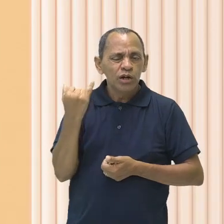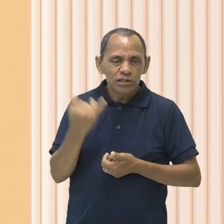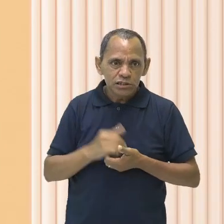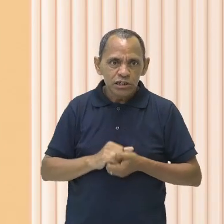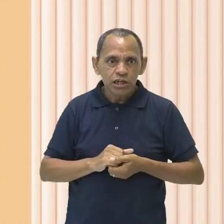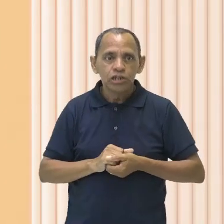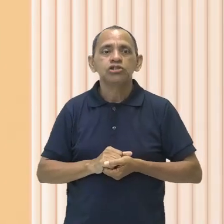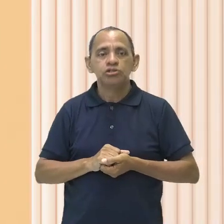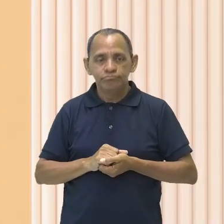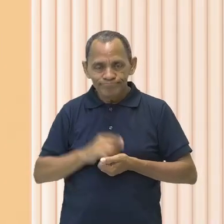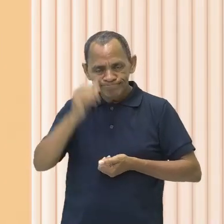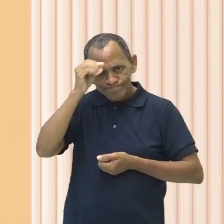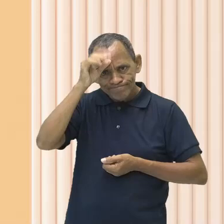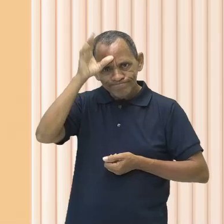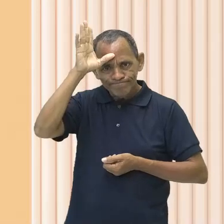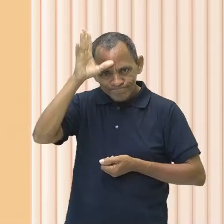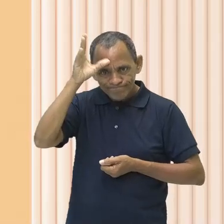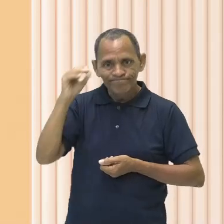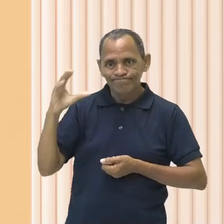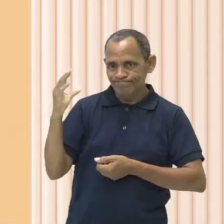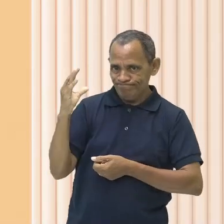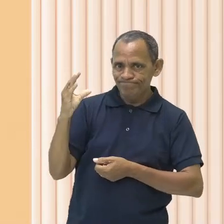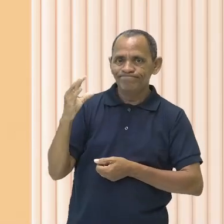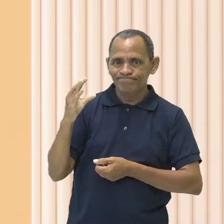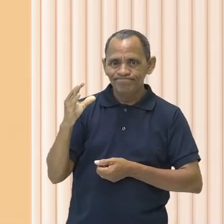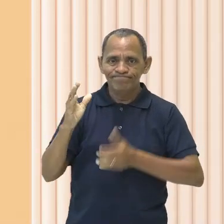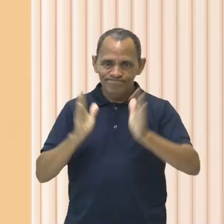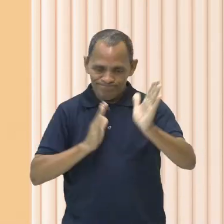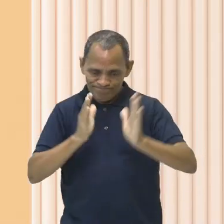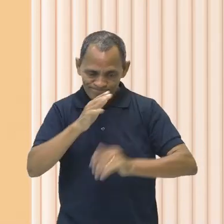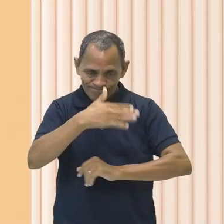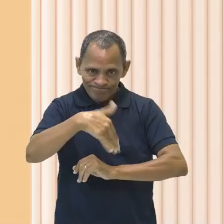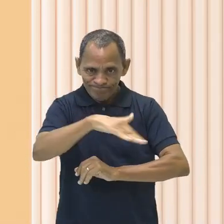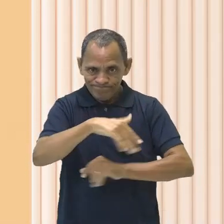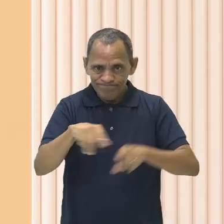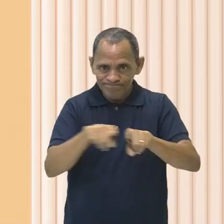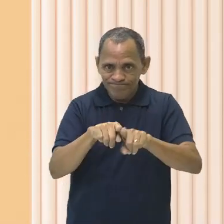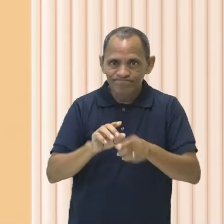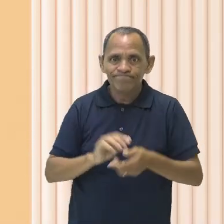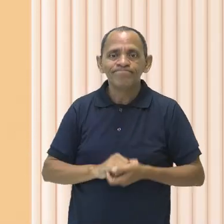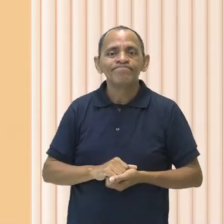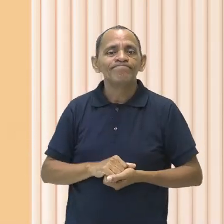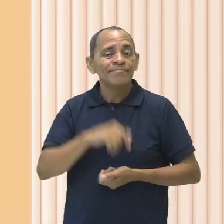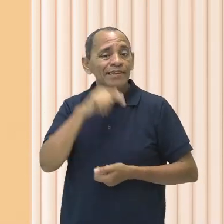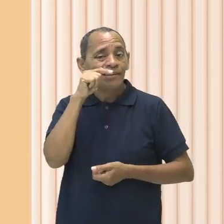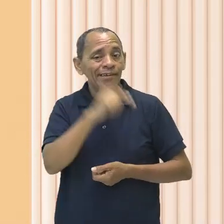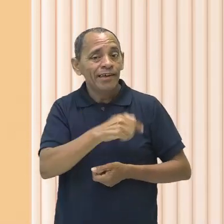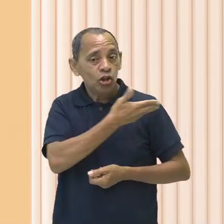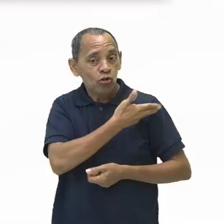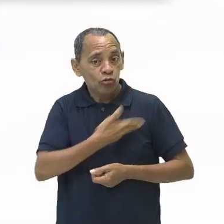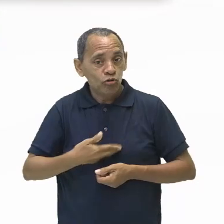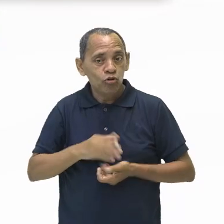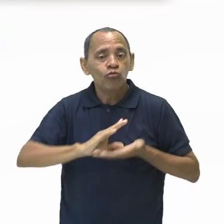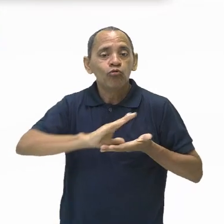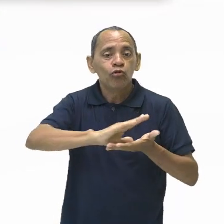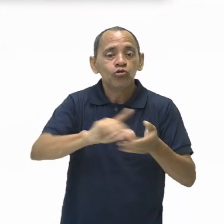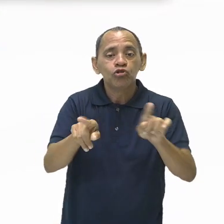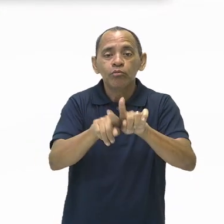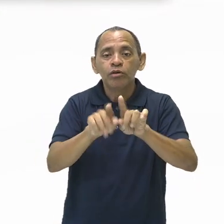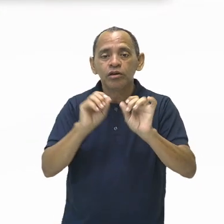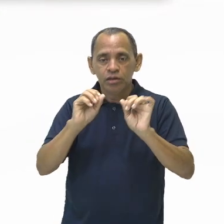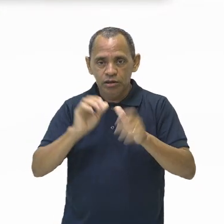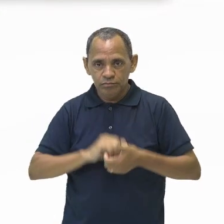para o conhecimento científico da região. Nassau investiu também